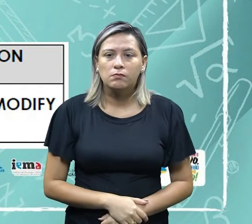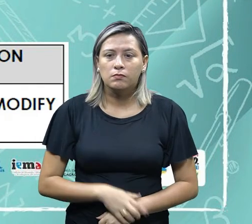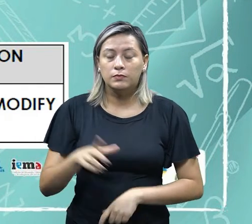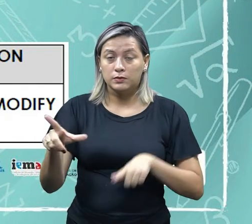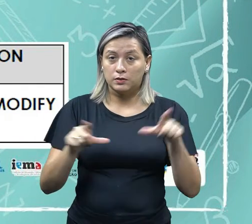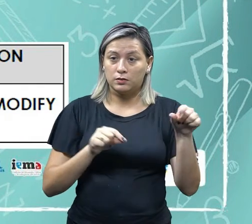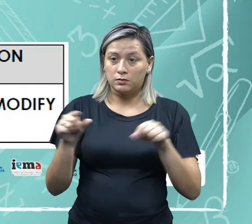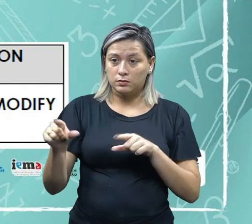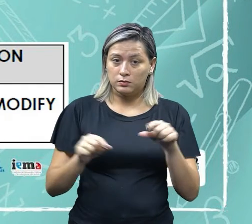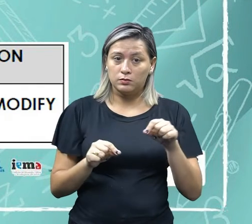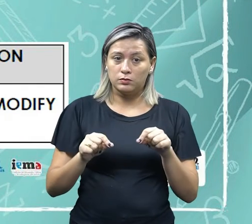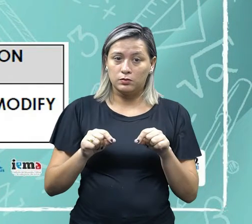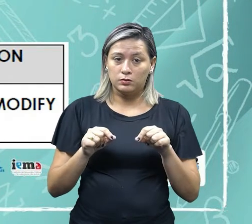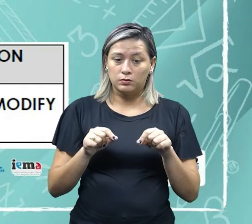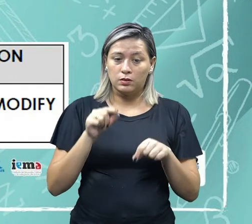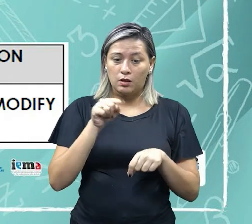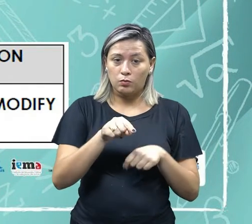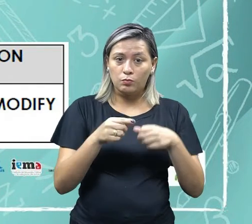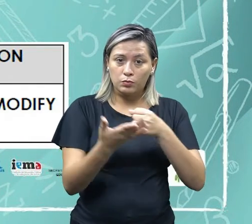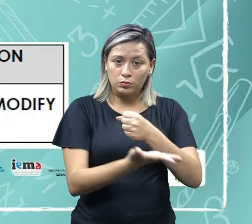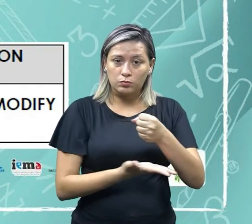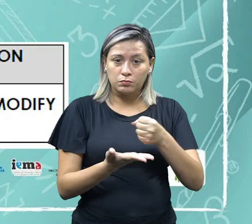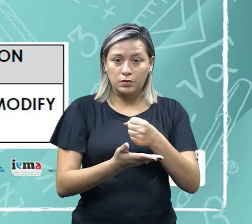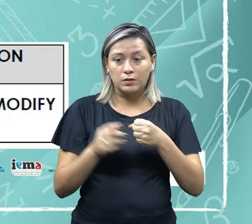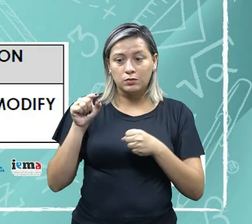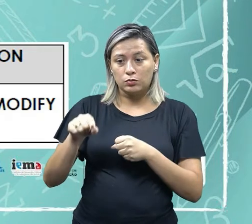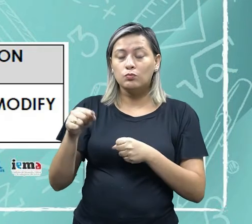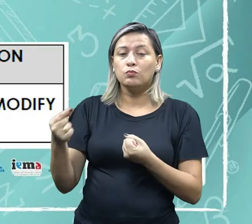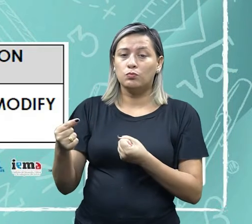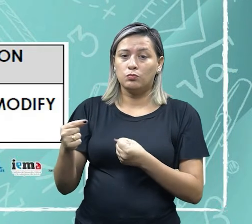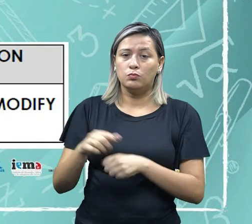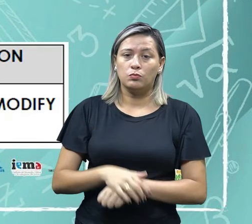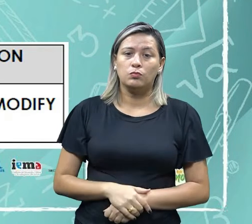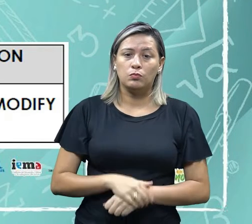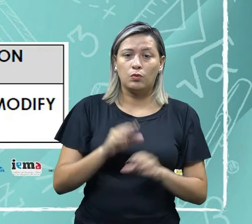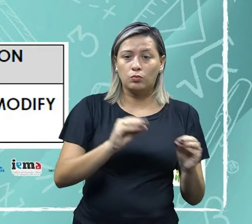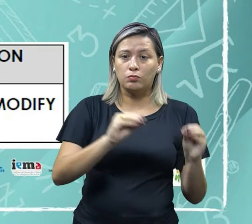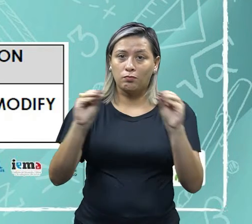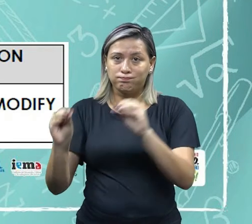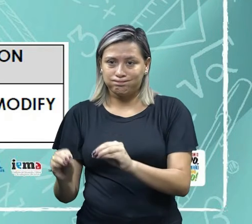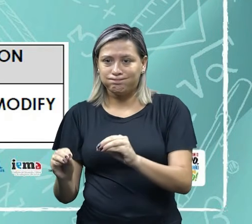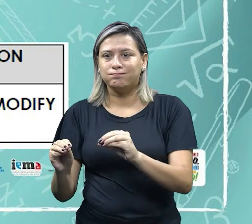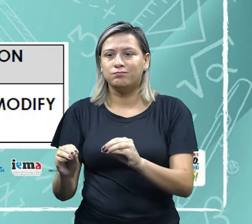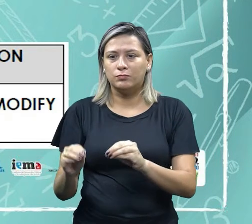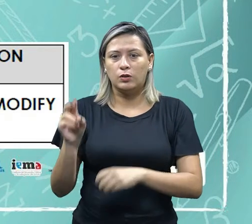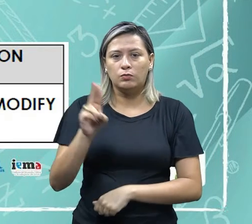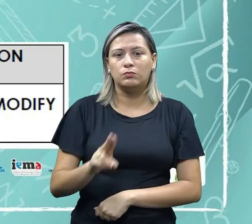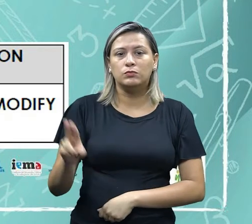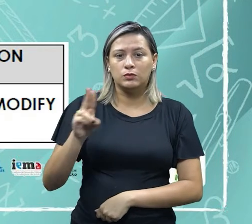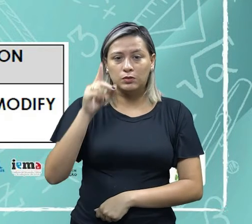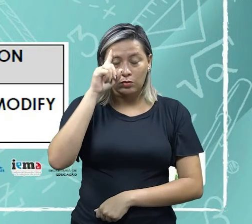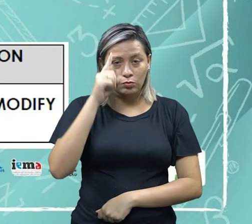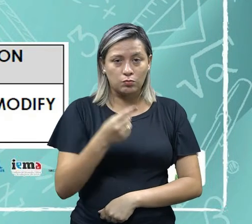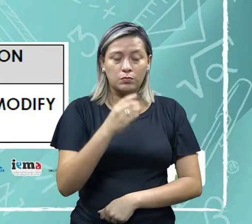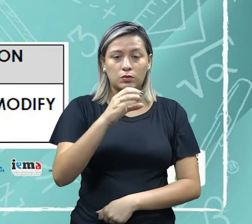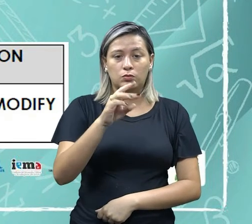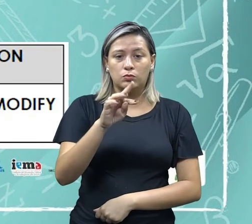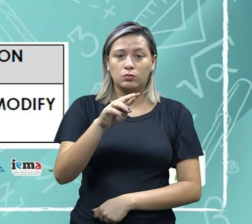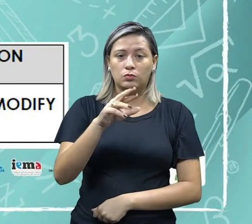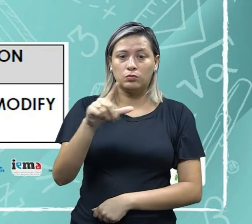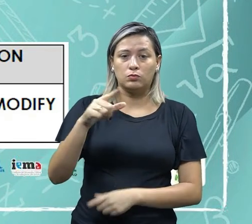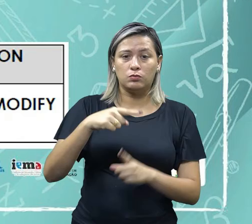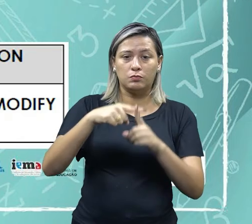Copy. Seleciona-se os objetos, um ponto base e um ponto para colar os elementos. Geralmente utiliza-se o